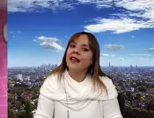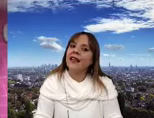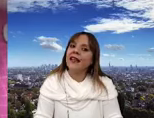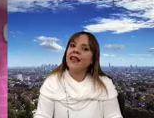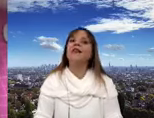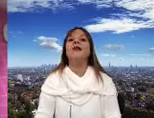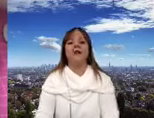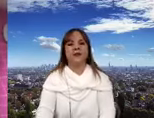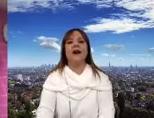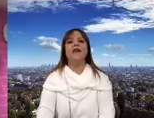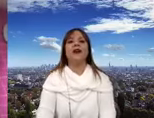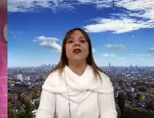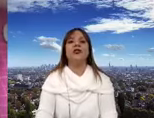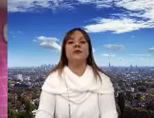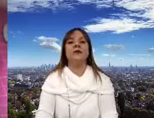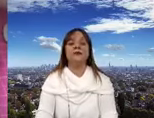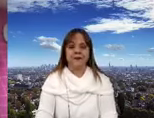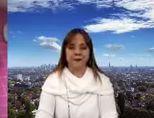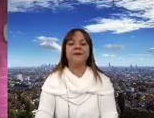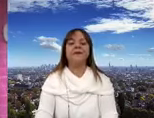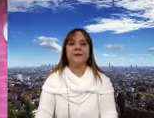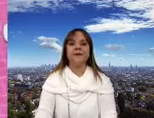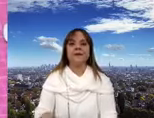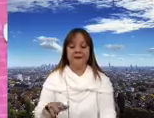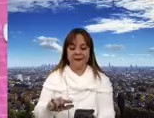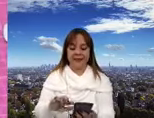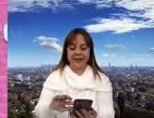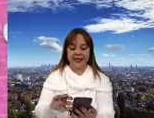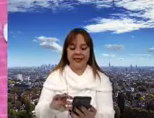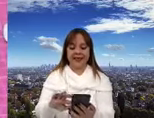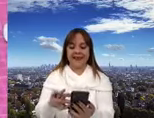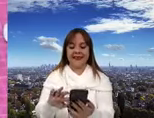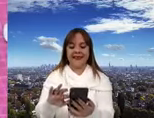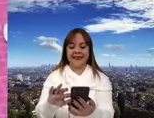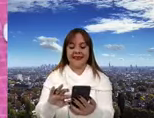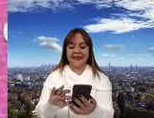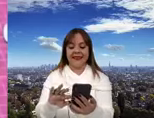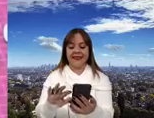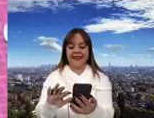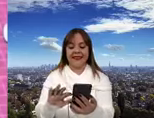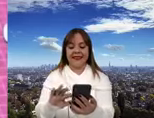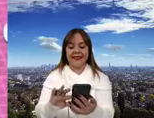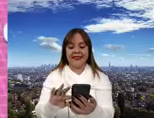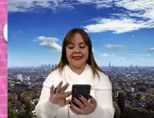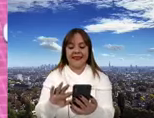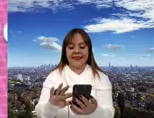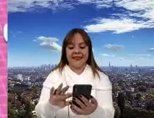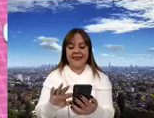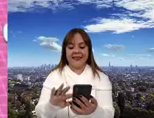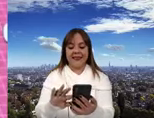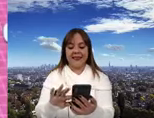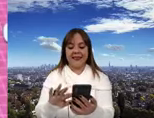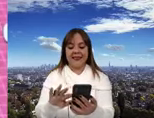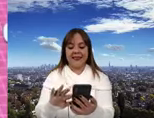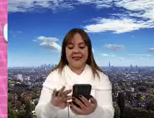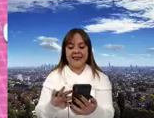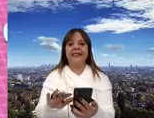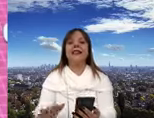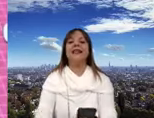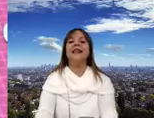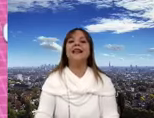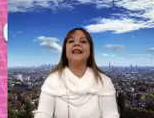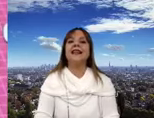então, tá ótimo. Então, aí a gente vai bordar com ponto atrás. Eu vou bordar